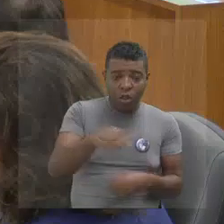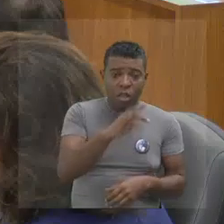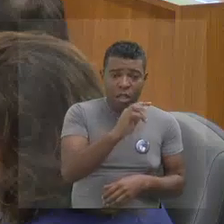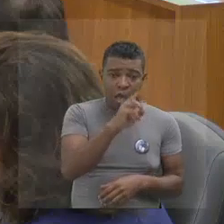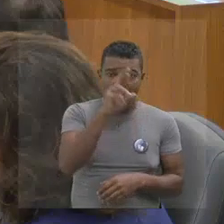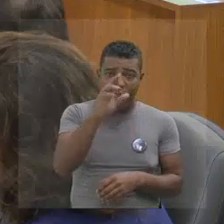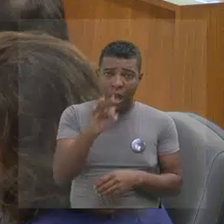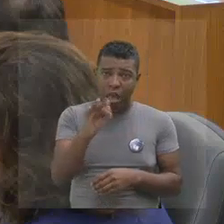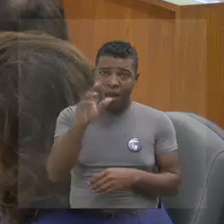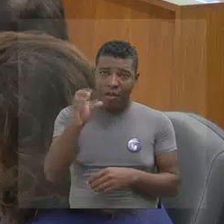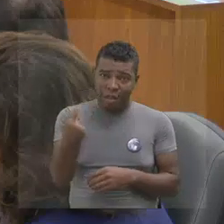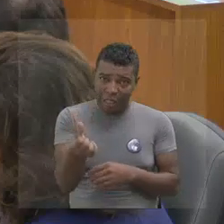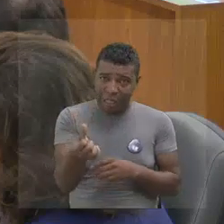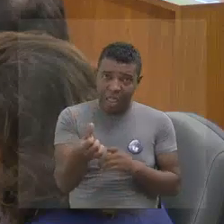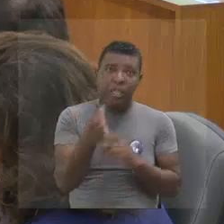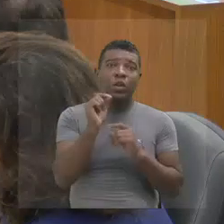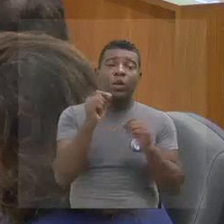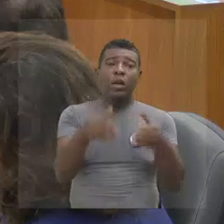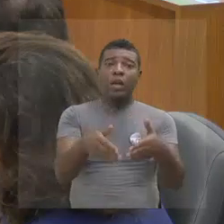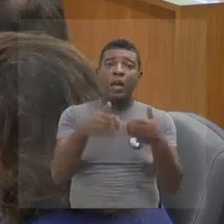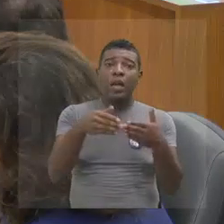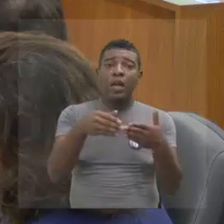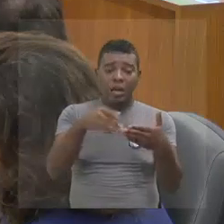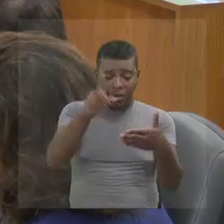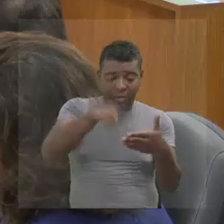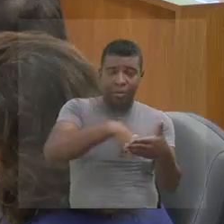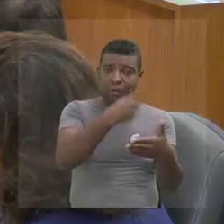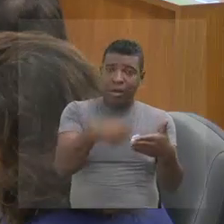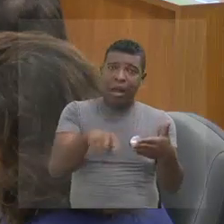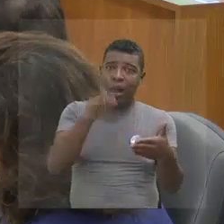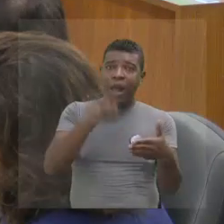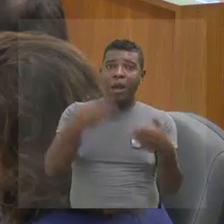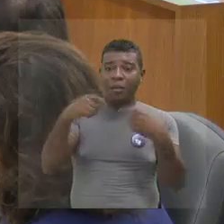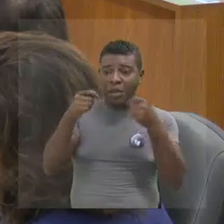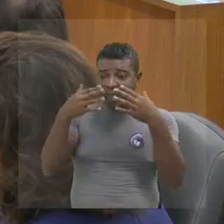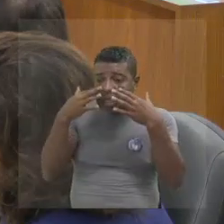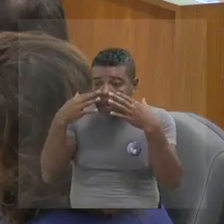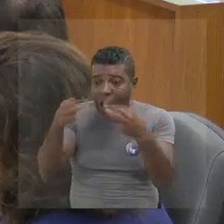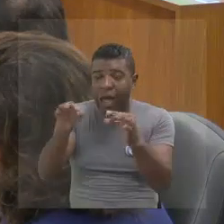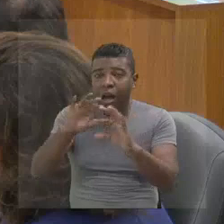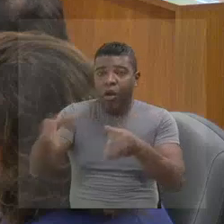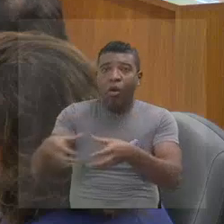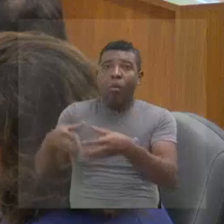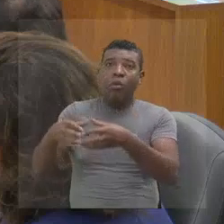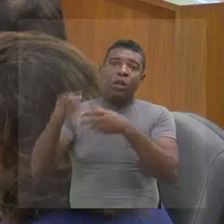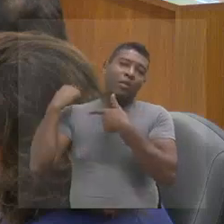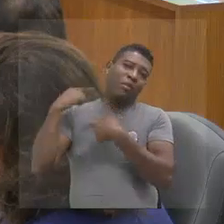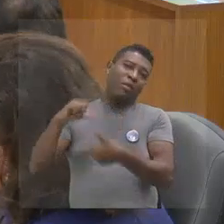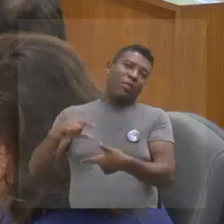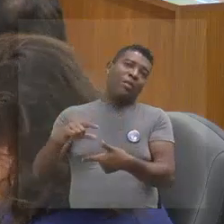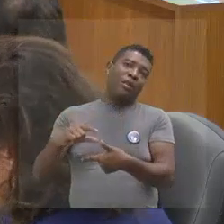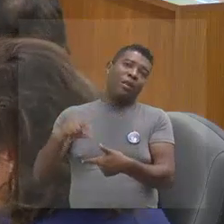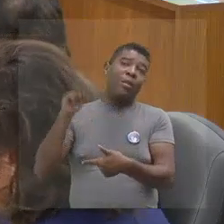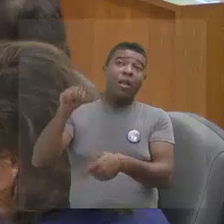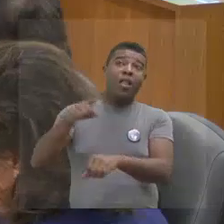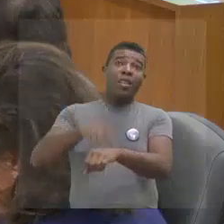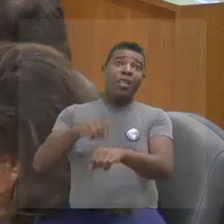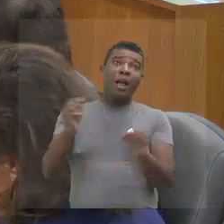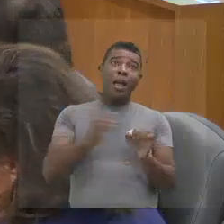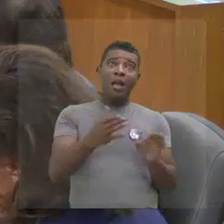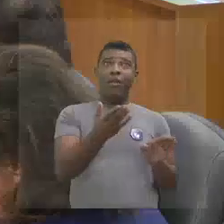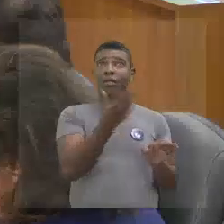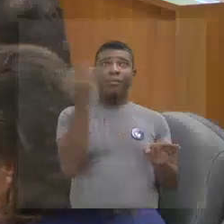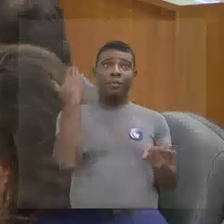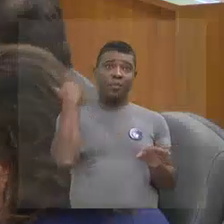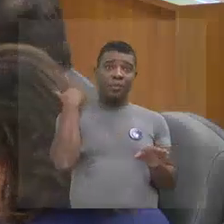o que suspende a licença é a necessidade da oitiva as comunidades tradicionais que naquele momento ainda não